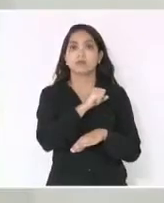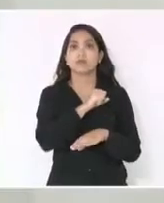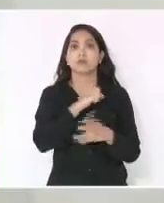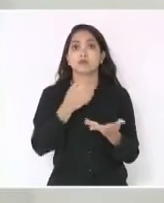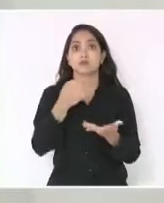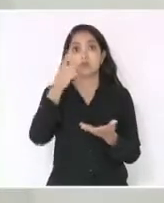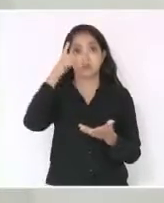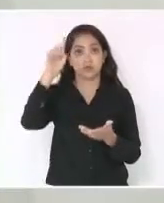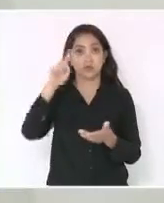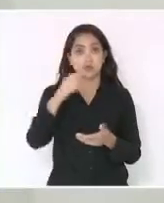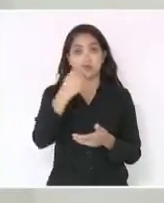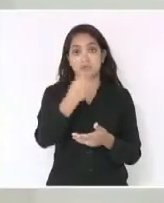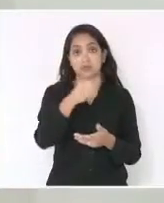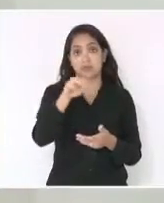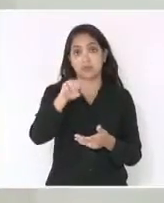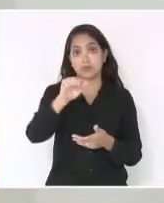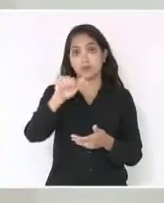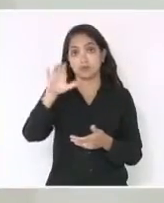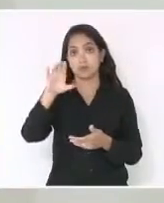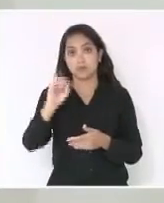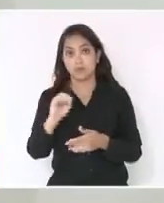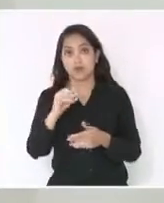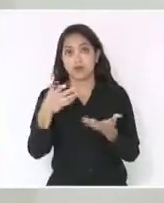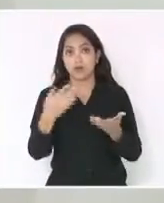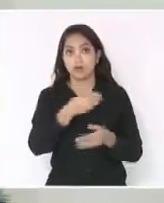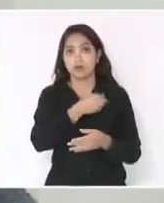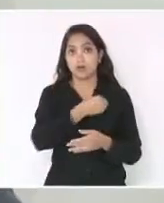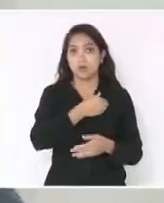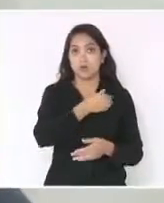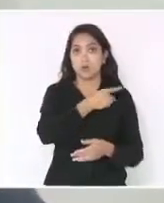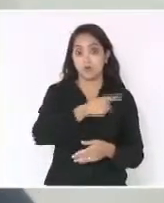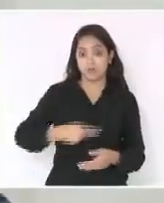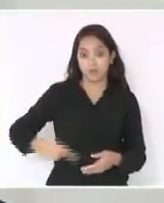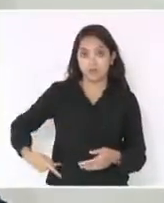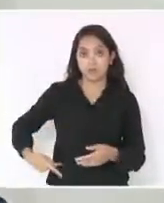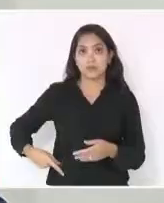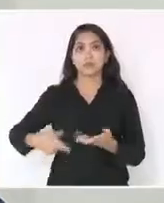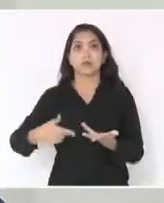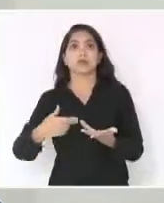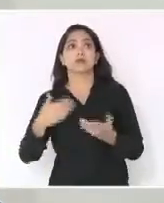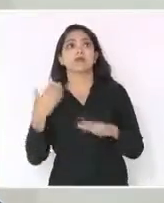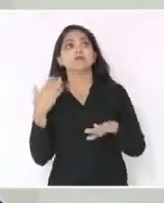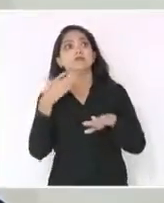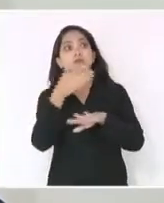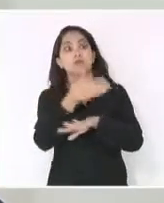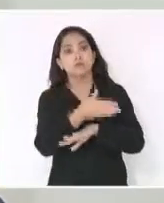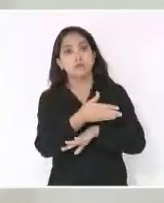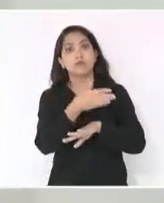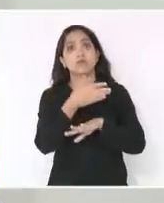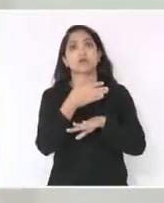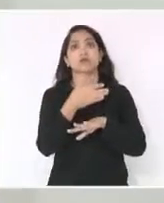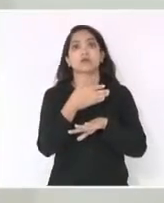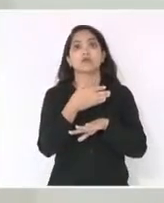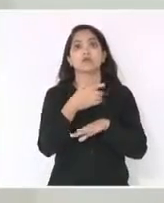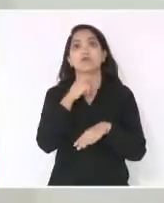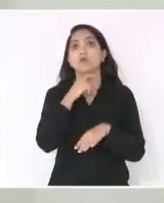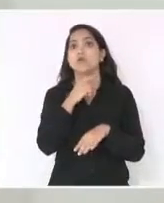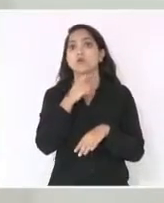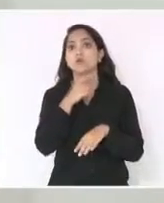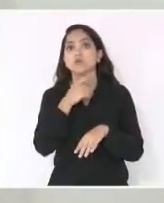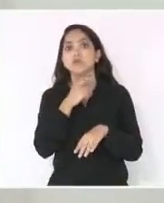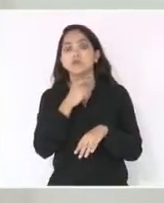presidente quis fazer uma ação as peças lá no incêndio e não conseguiu fazer em função de ter sido é